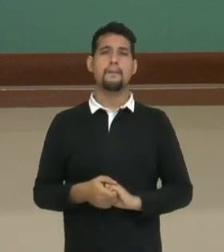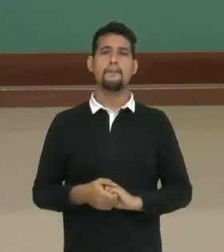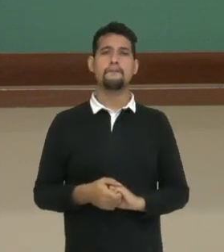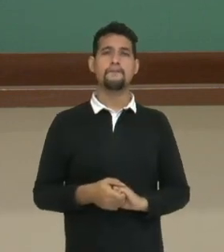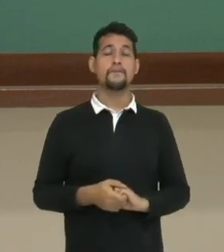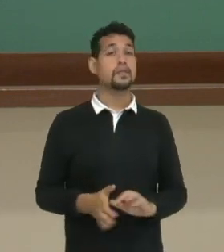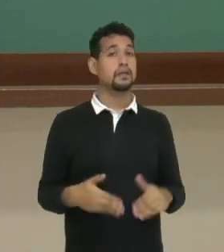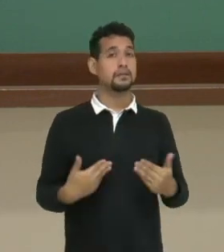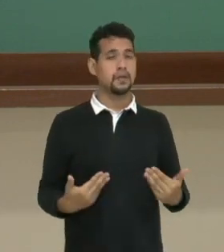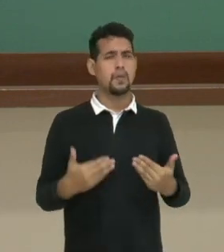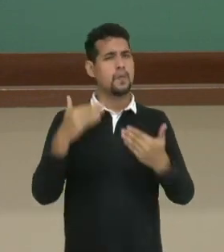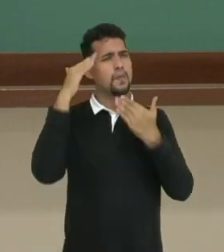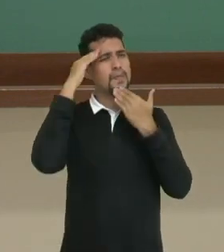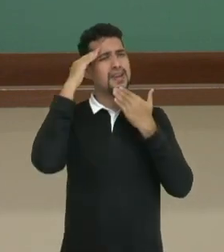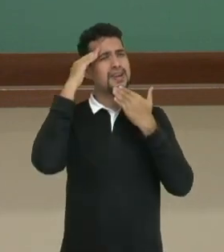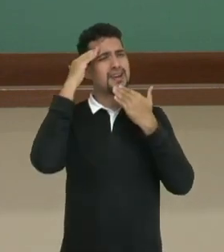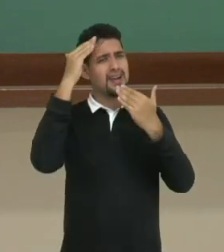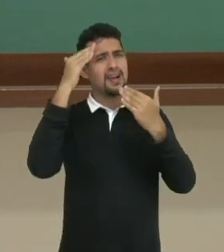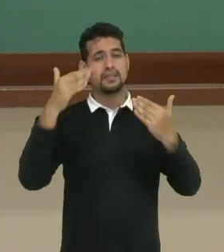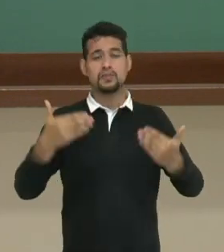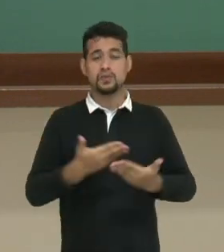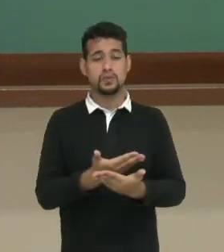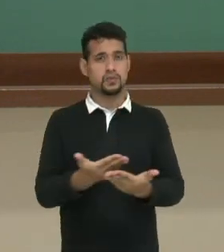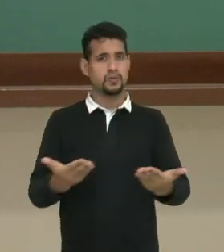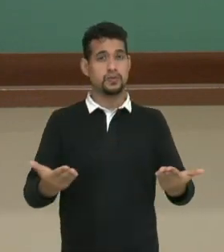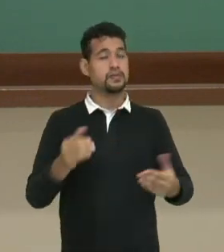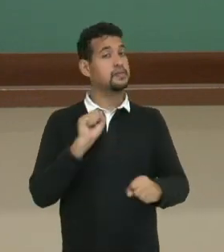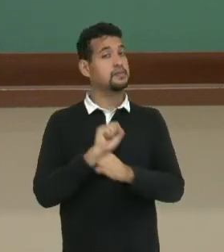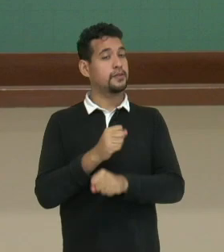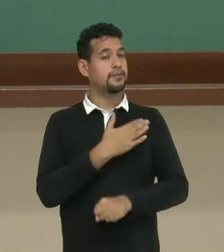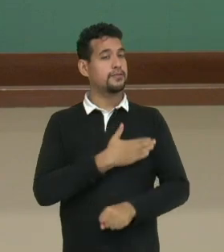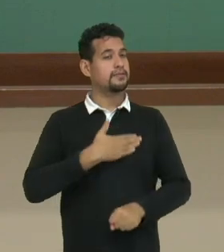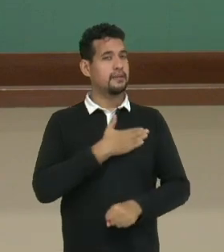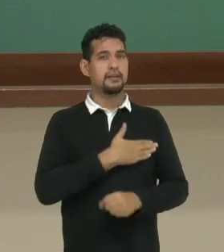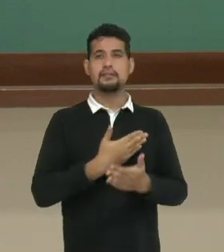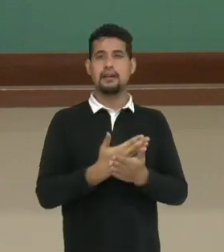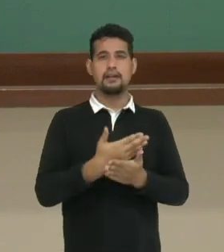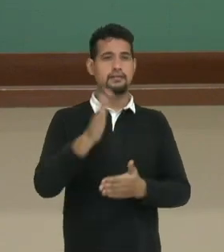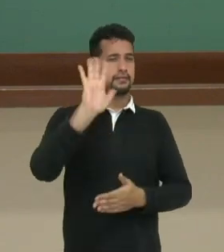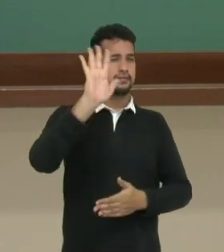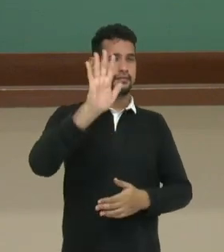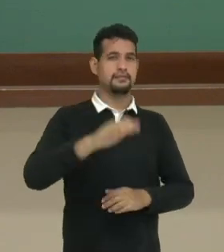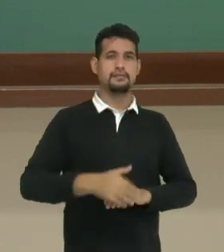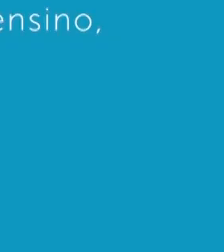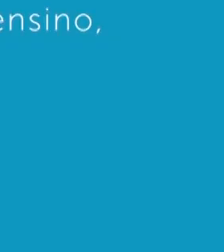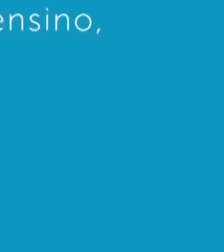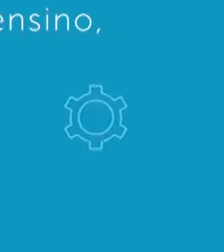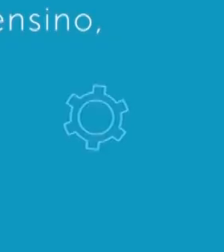ok? Então, agradeço muito a participação de todos, espero que tenham gostado e até breve.